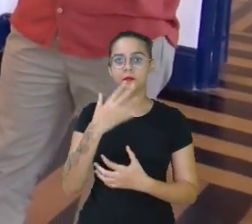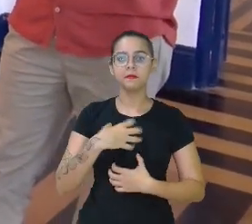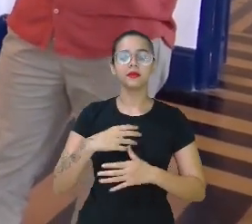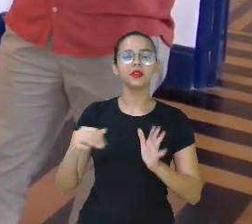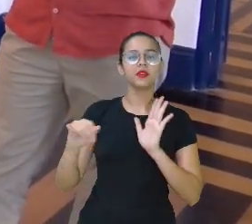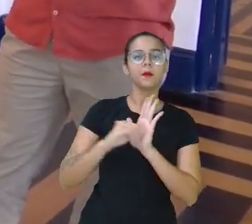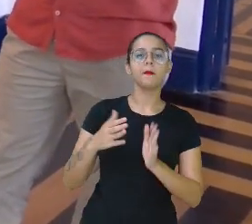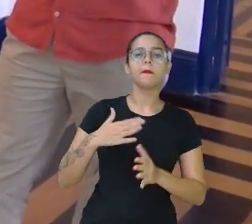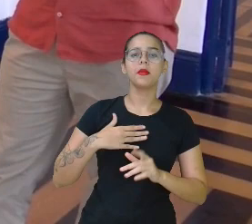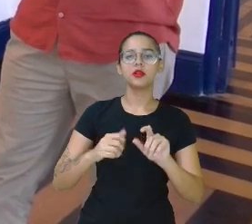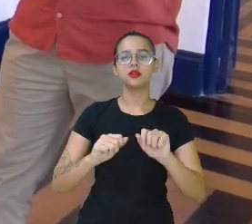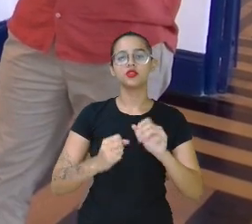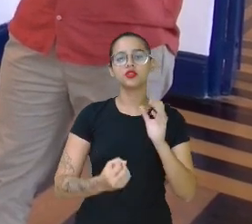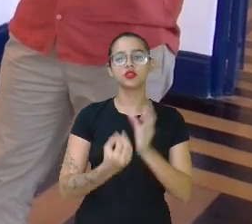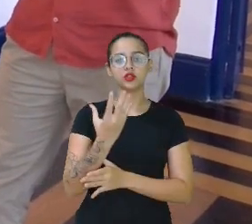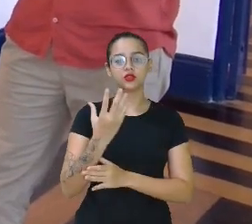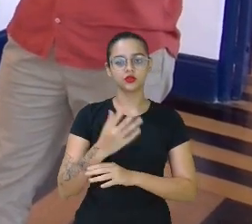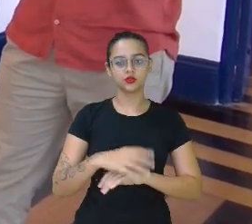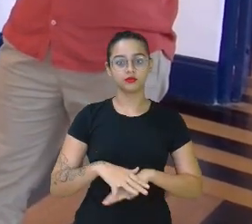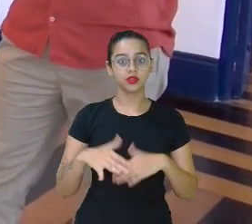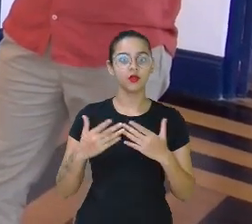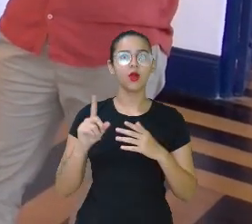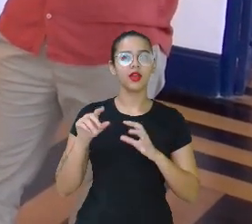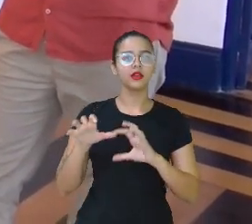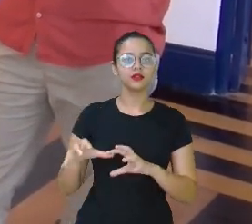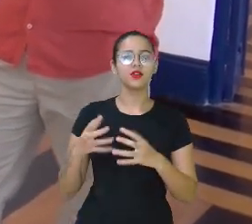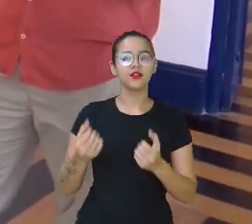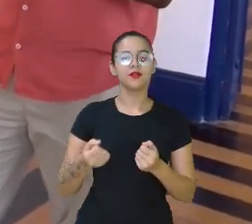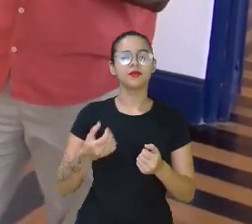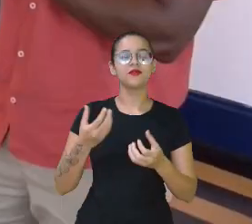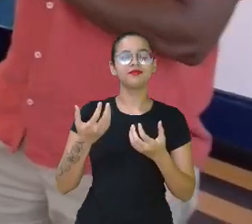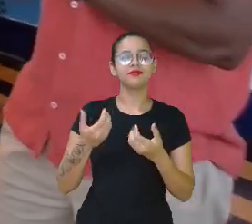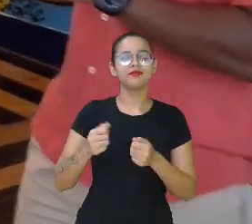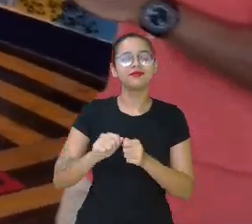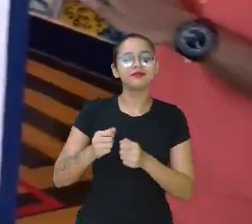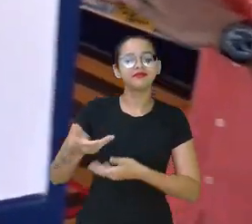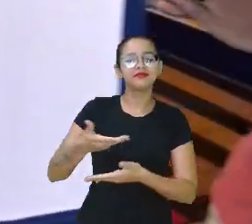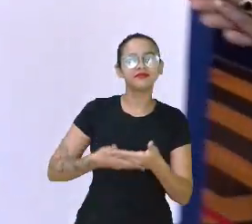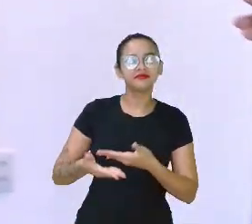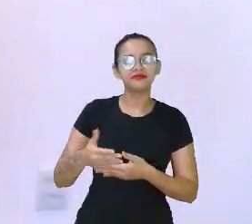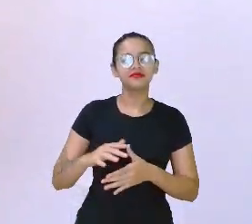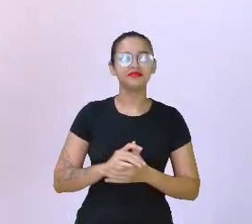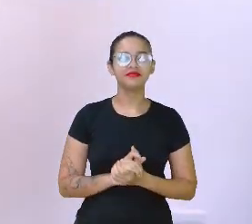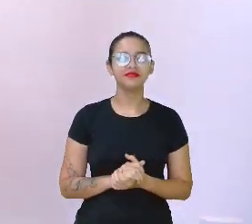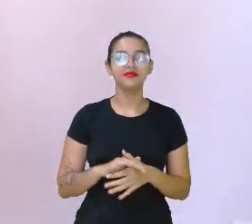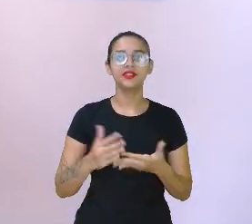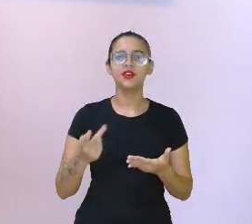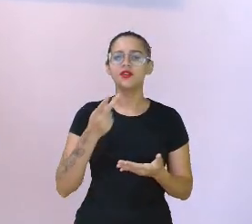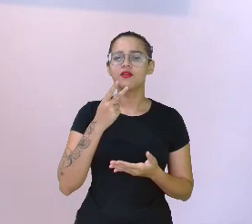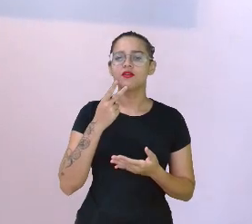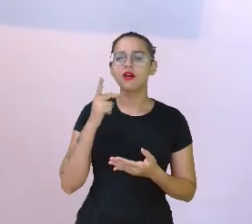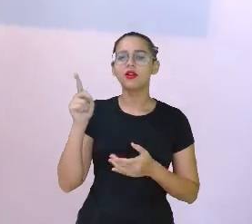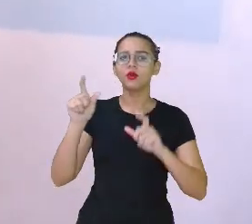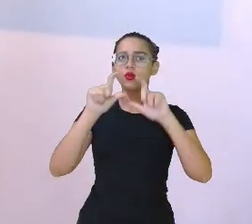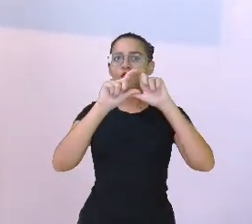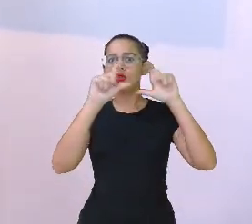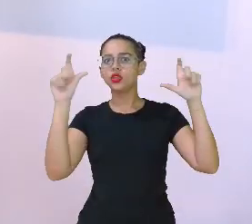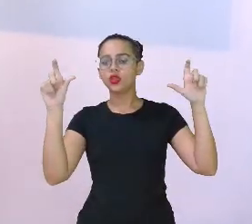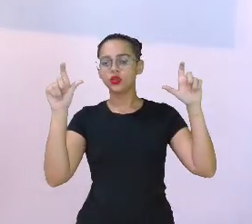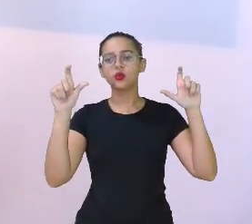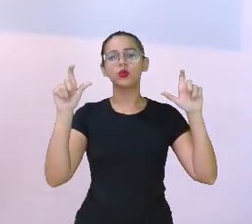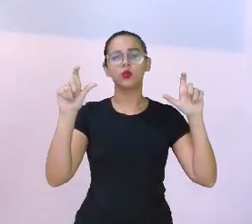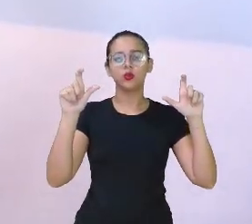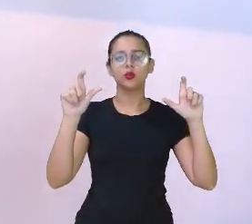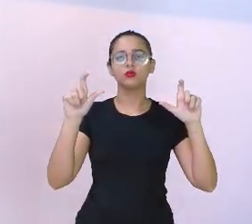com minhas obras. Então é isso, vamos ter uma troca massa. Falar do próprio título da exposição, né, Jeff?